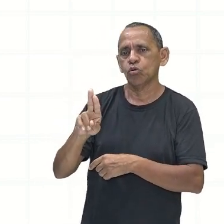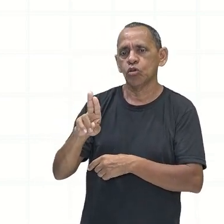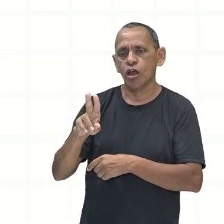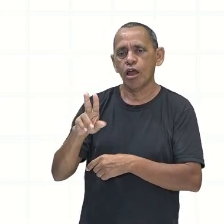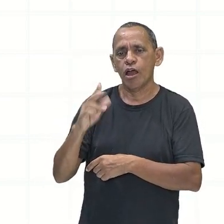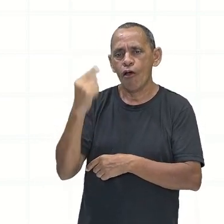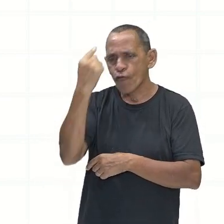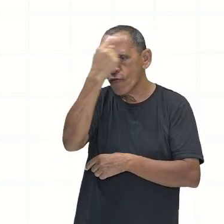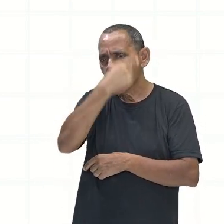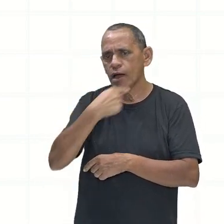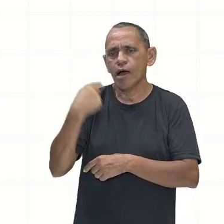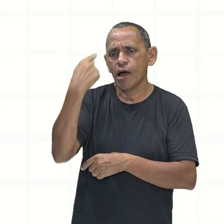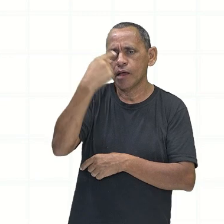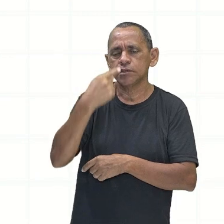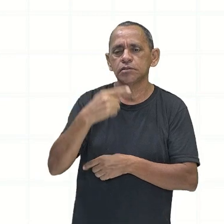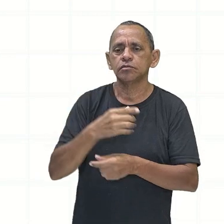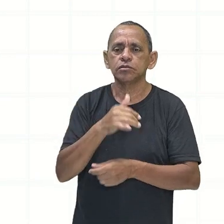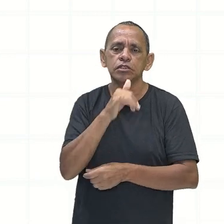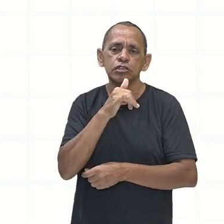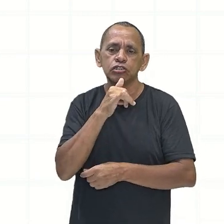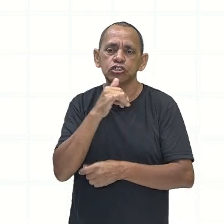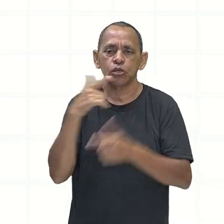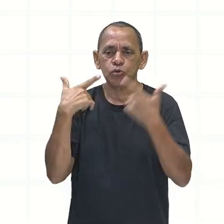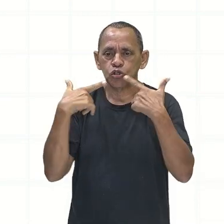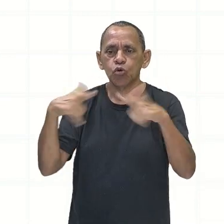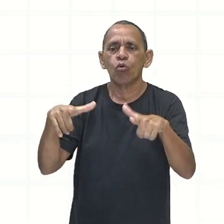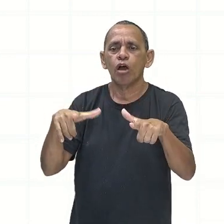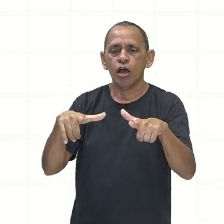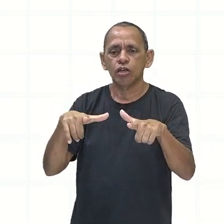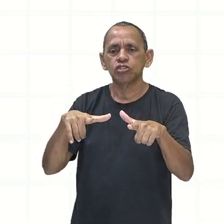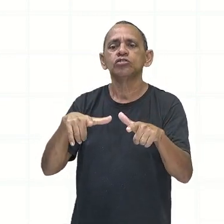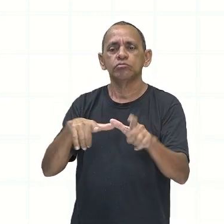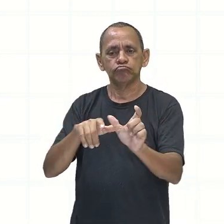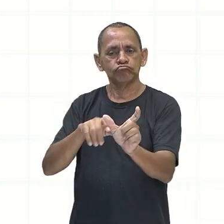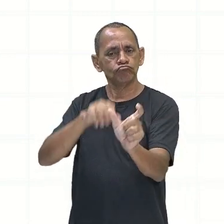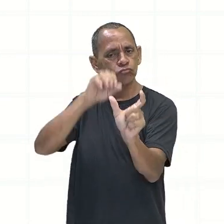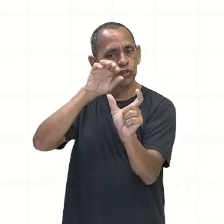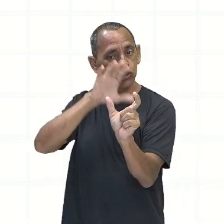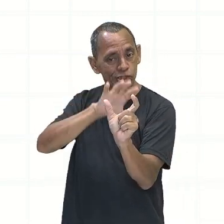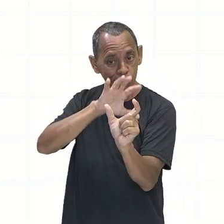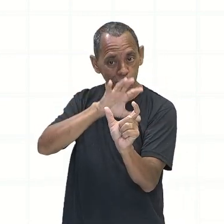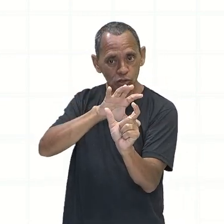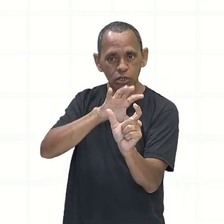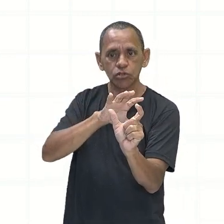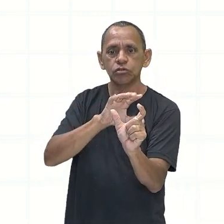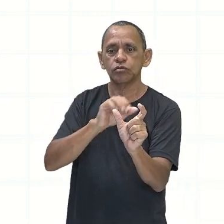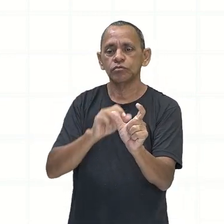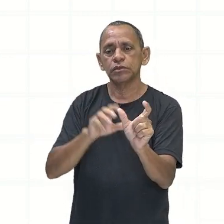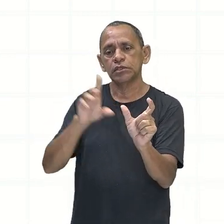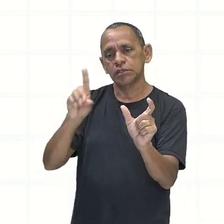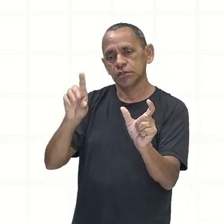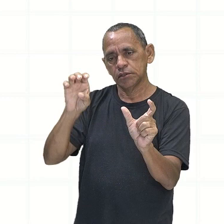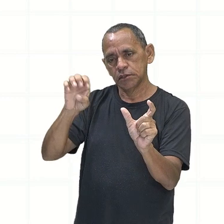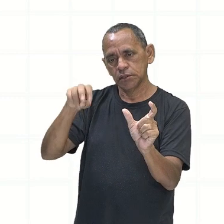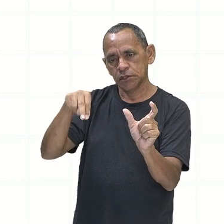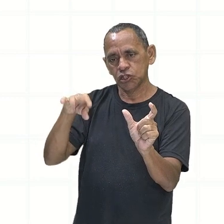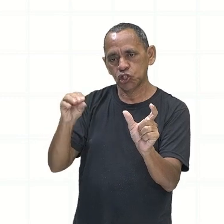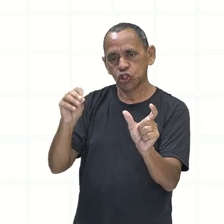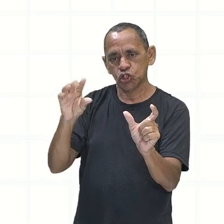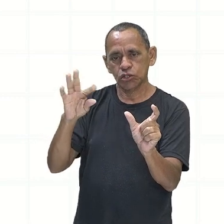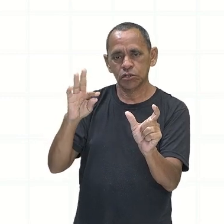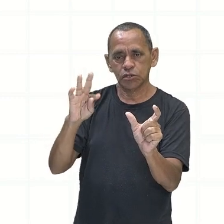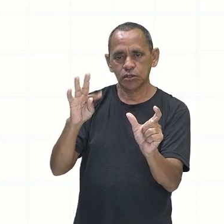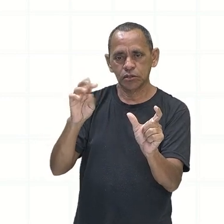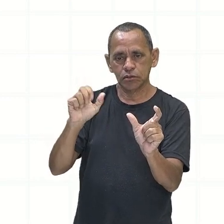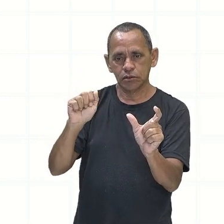ter um exemplo de linguagem denotativa, tá? Por quê? Porque a palavra cara,